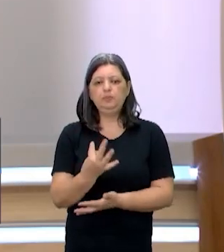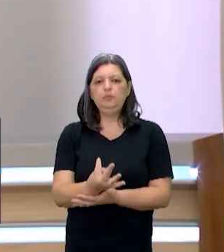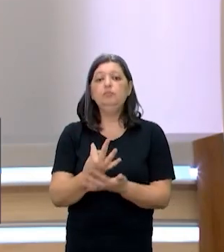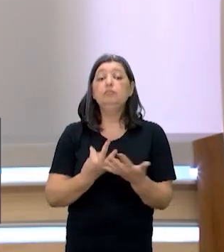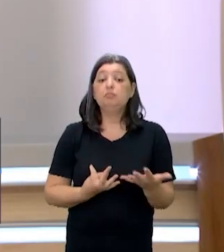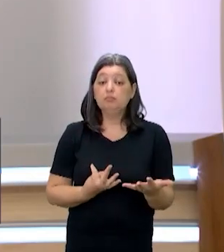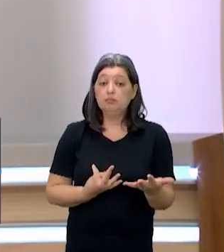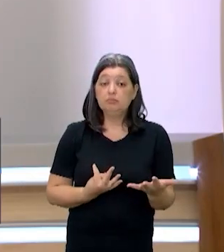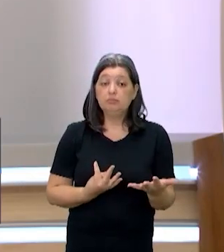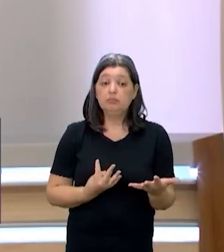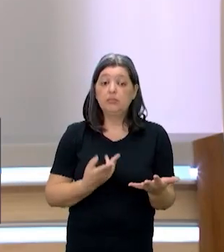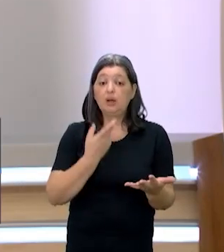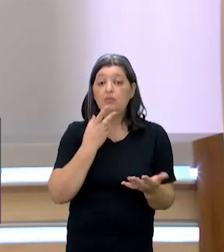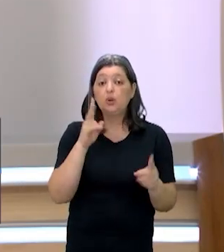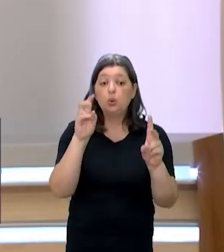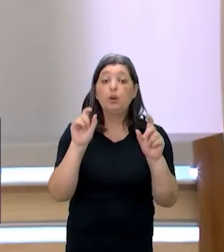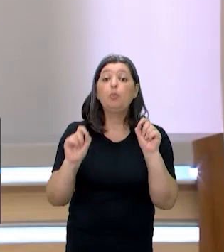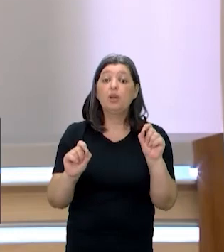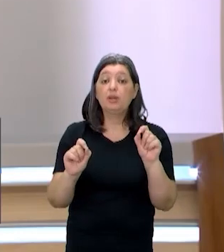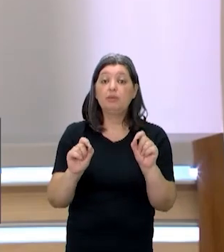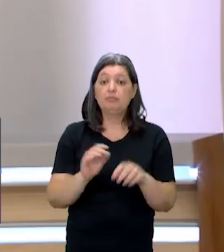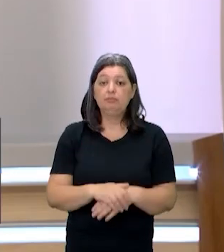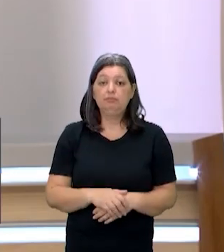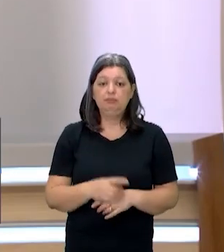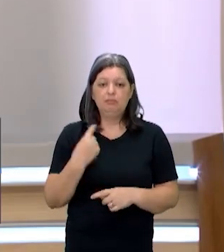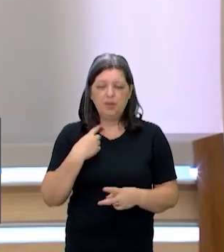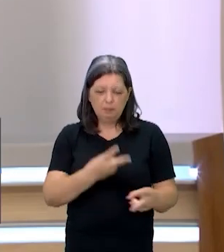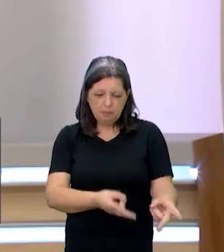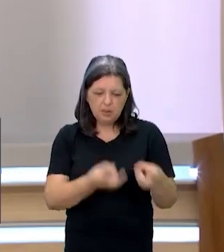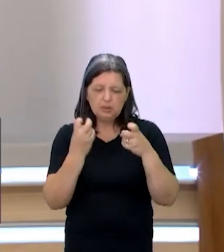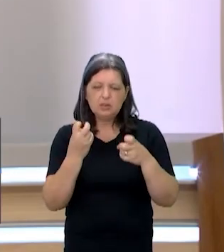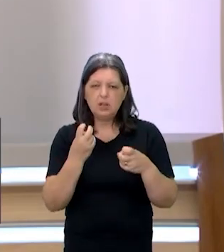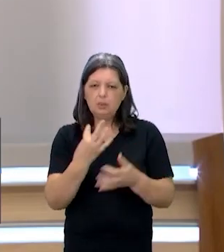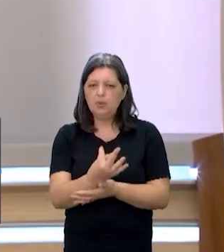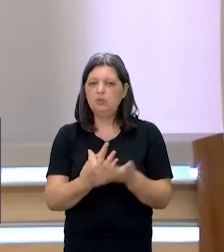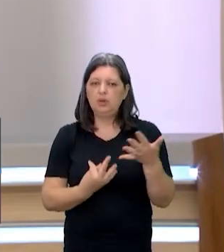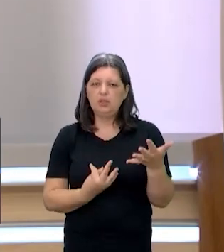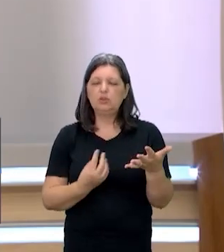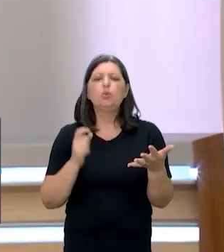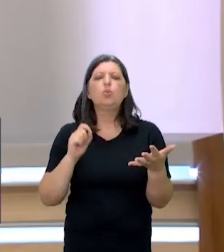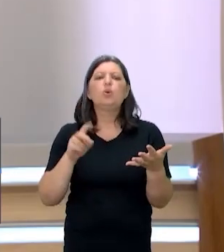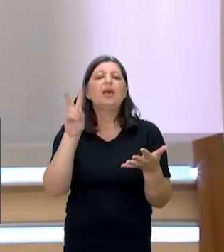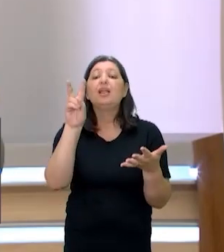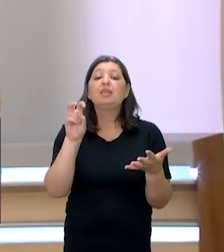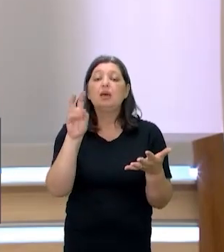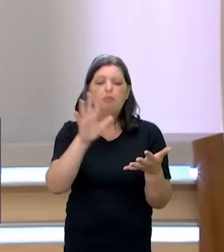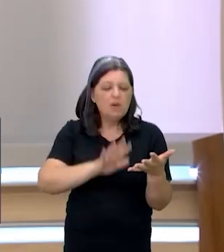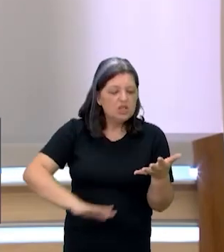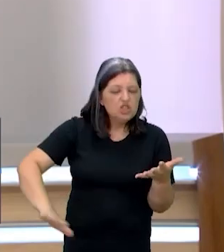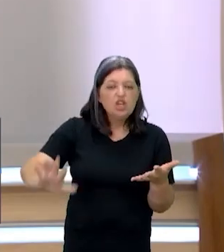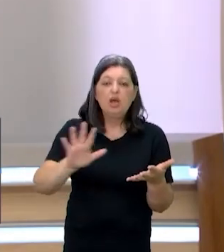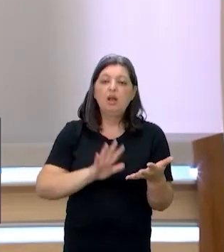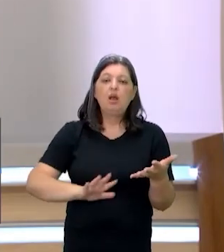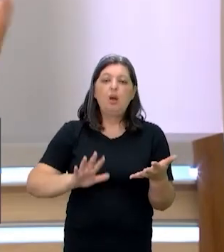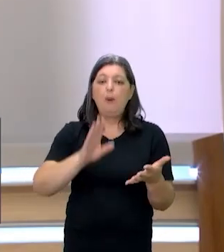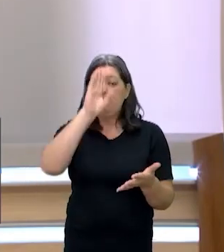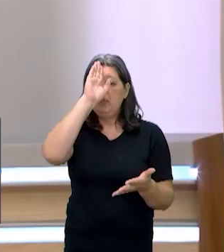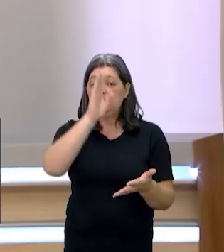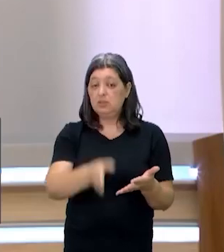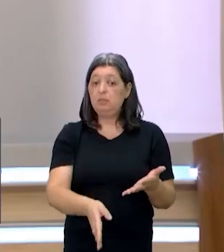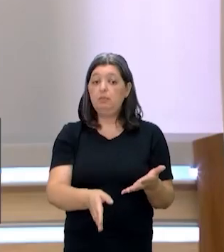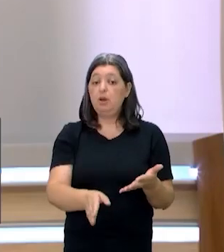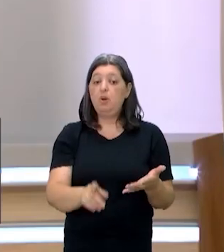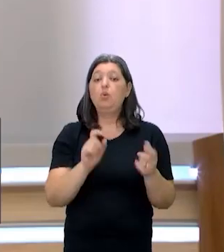né? Tá falando sobre o quê? Então, eu olho para um texto, eu preciso identificar primeiro qual é o tema gerador ali, o principal, o que